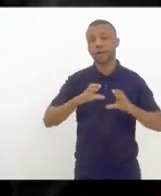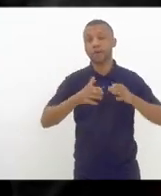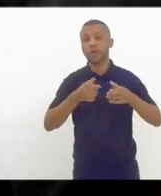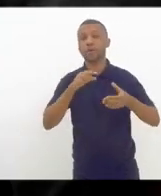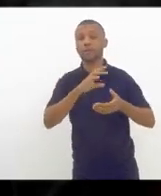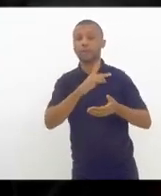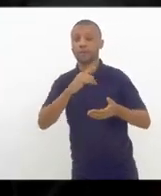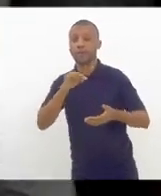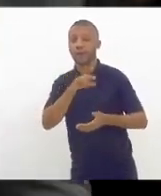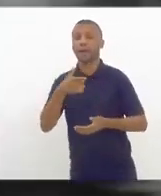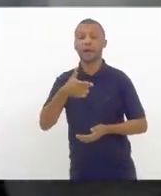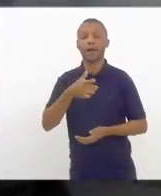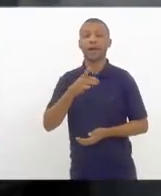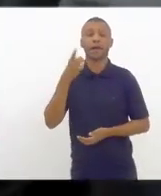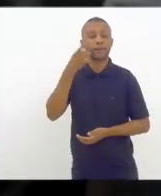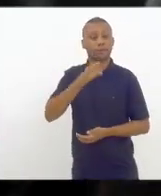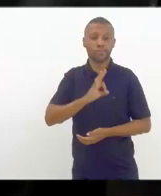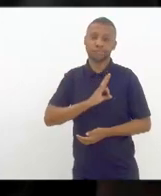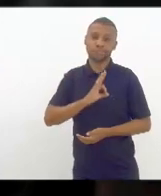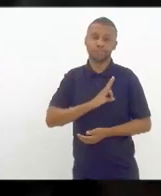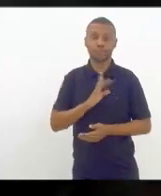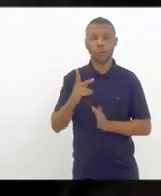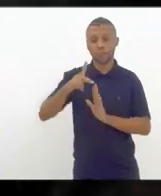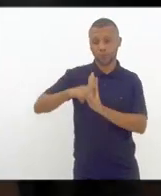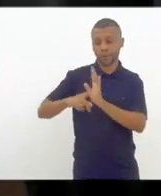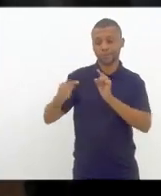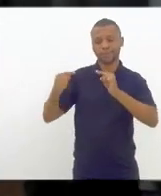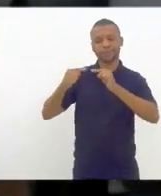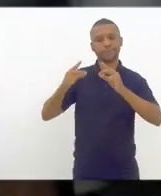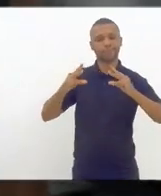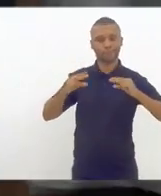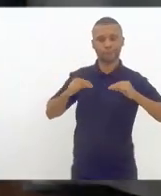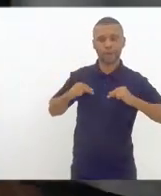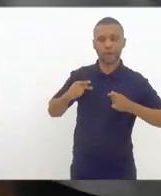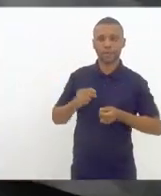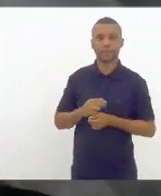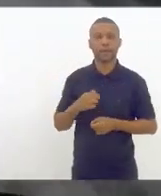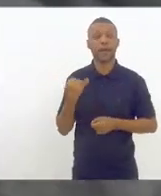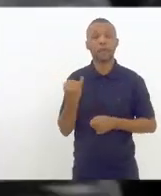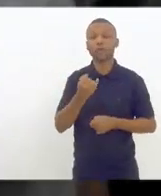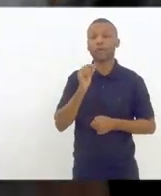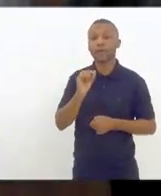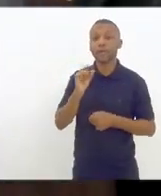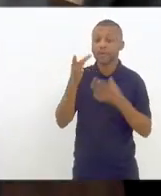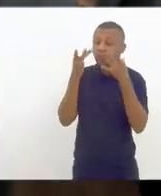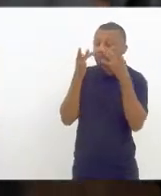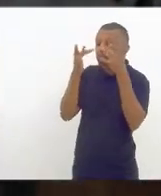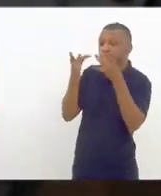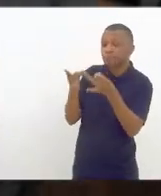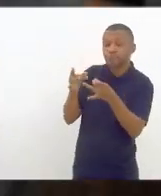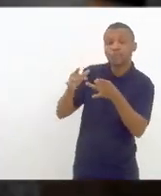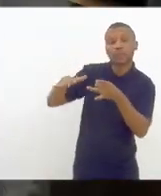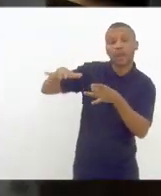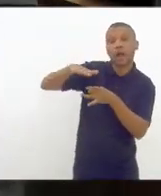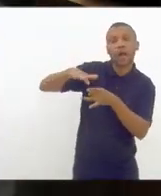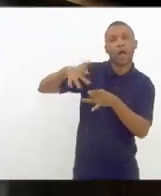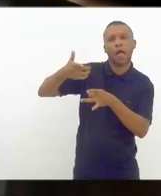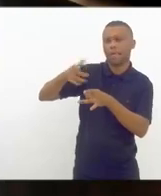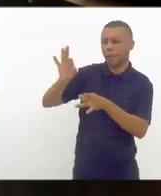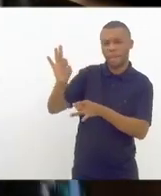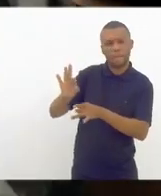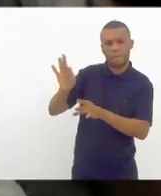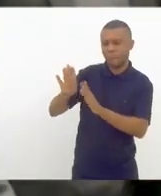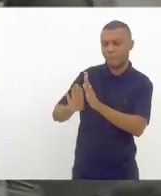E o projeto, de fato, é bastante meritório. É importante que o nosso Estado se atente aos altos índices de violência contra a